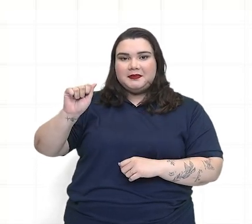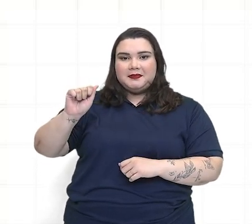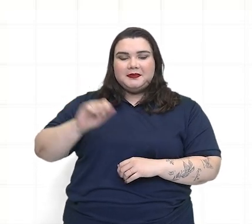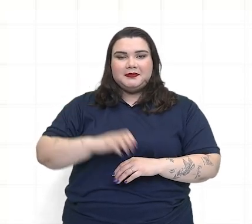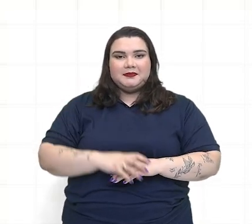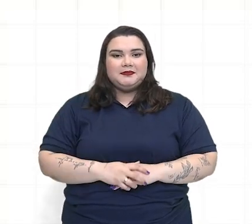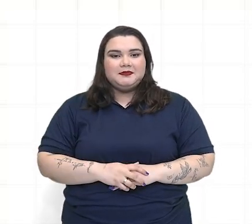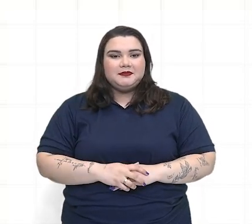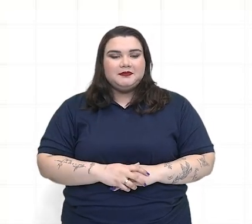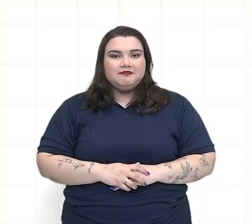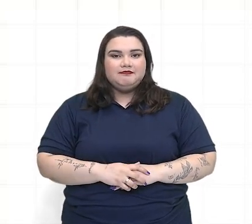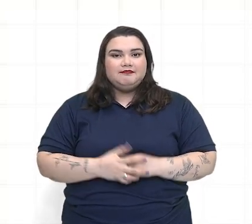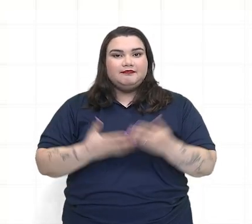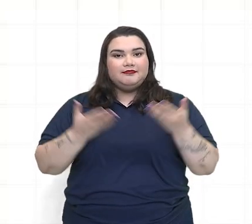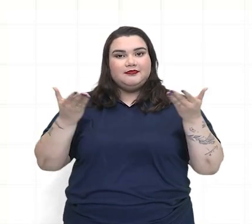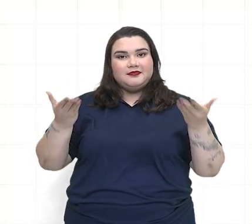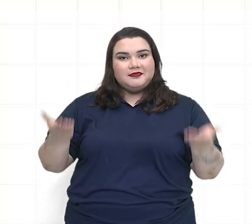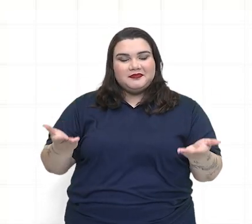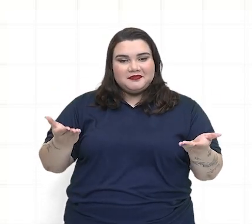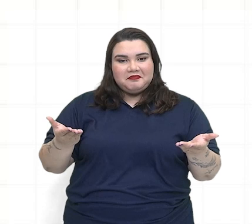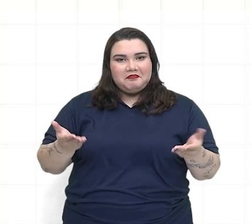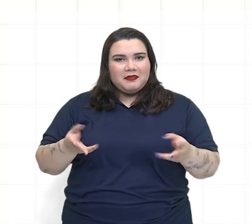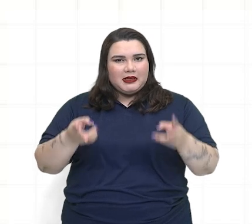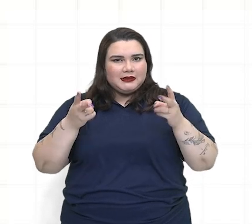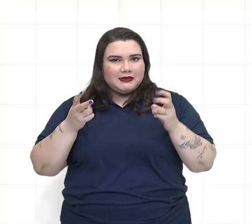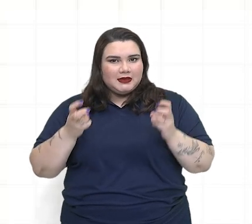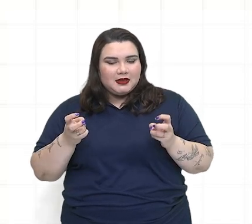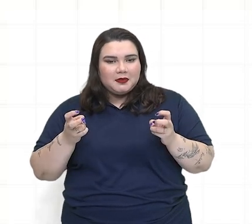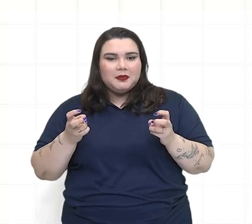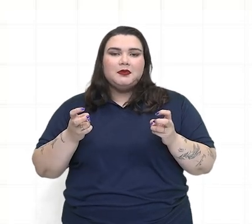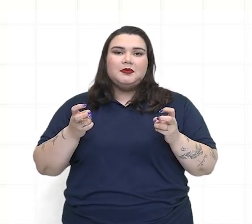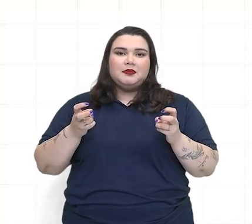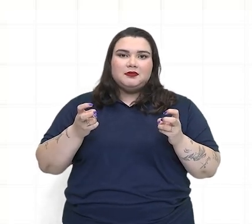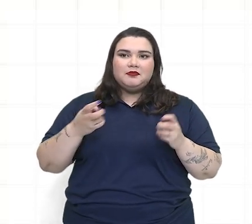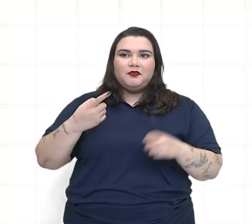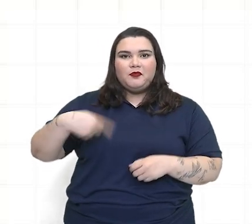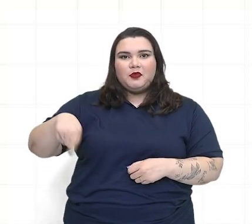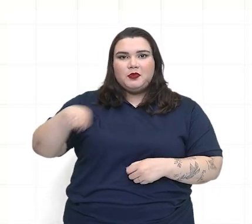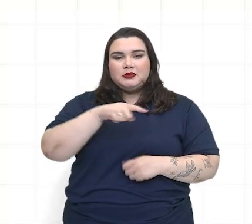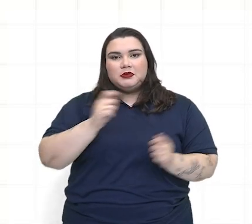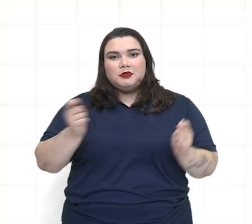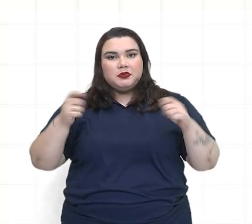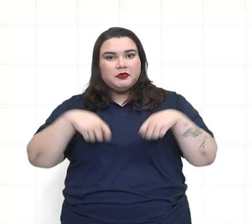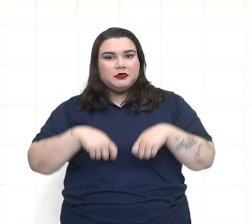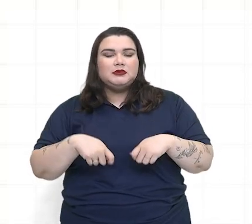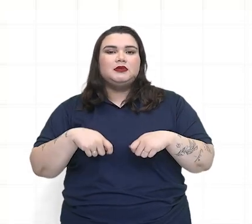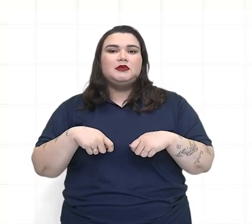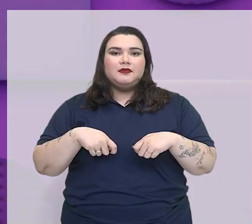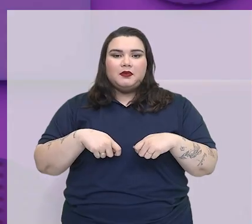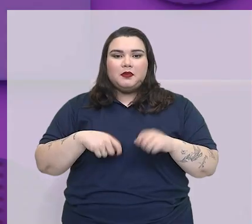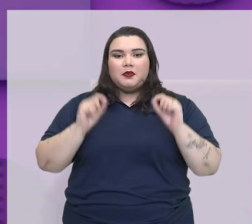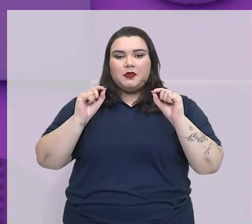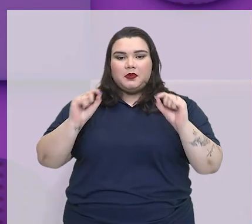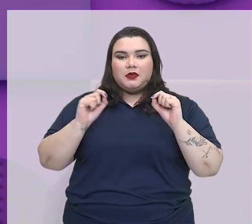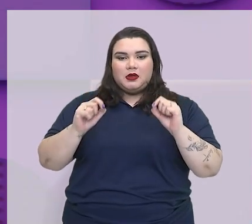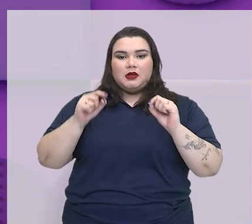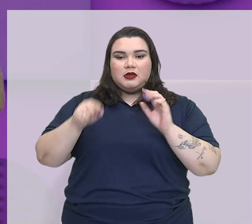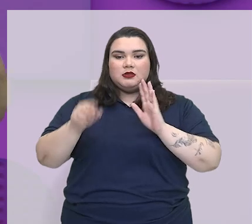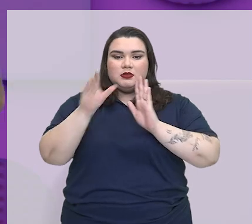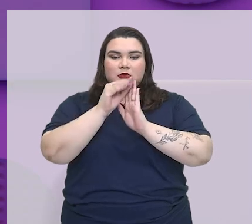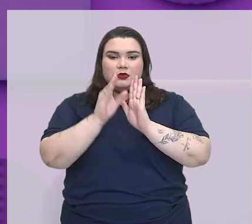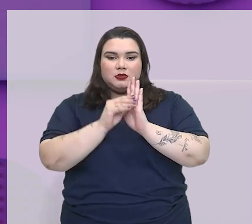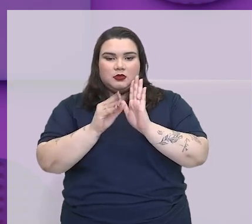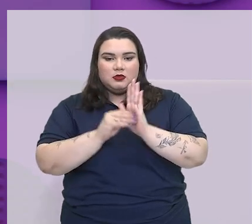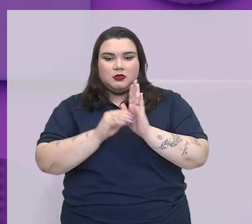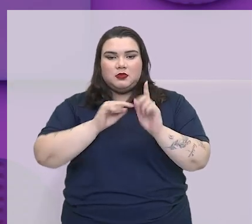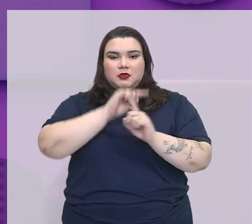A. Pessoal, por incrível que pareça, né, vocês podem observar que esse conteúdo, né,